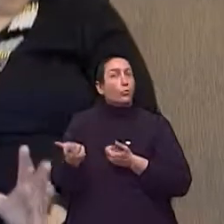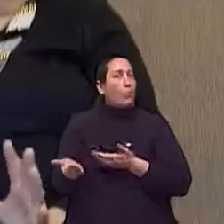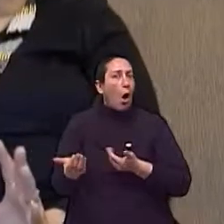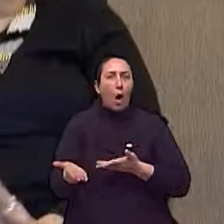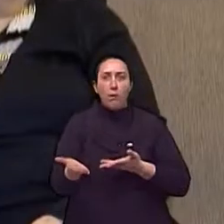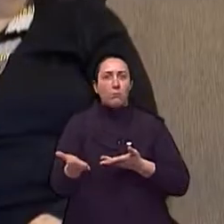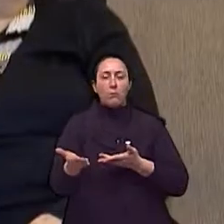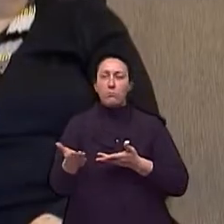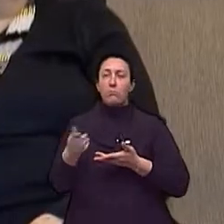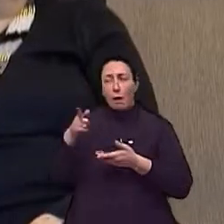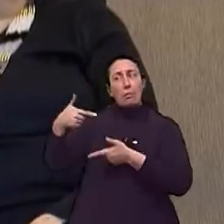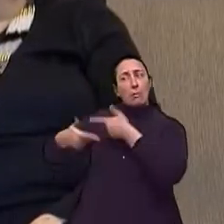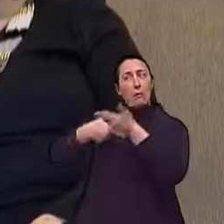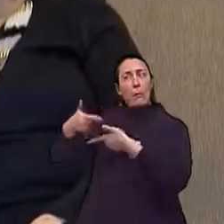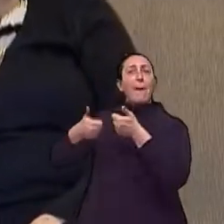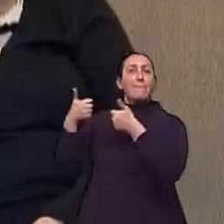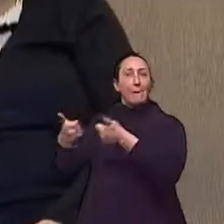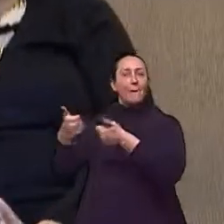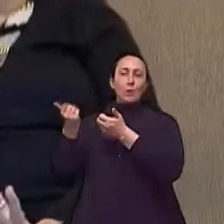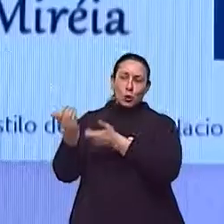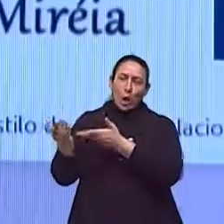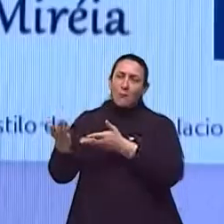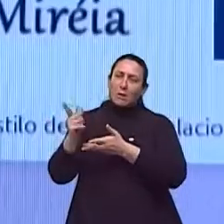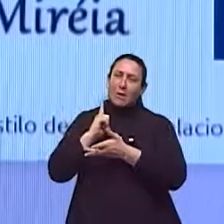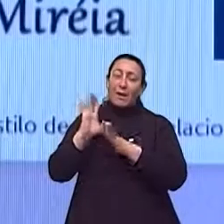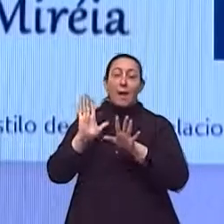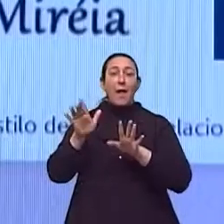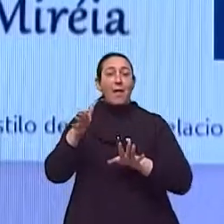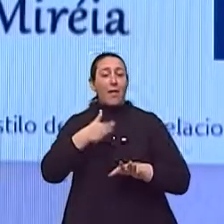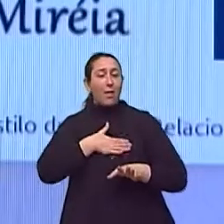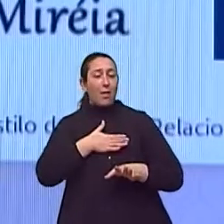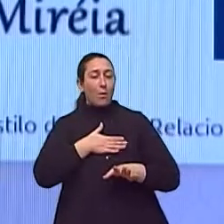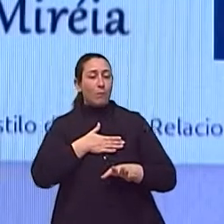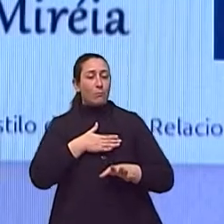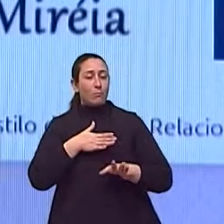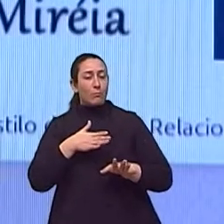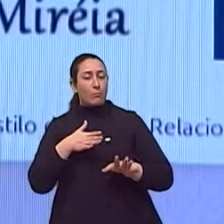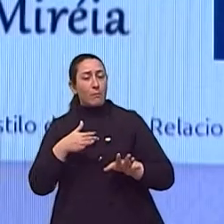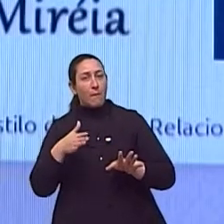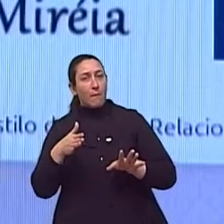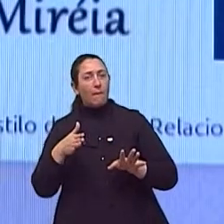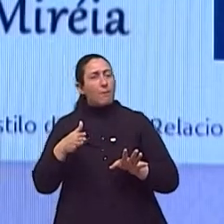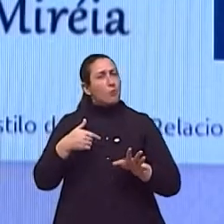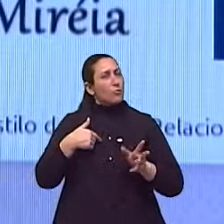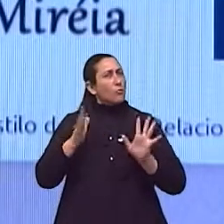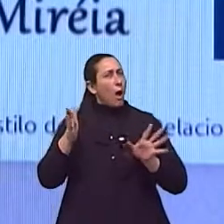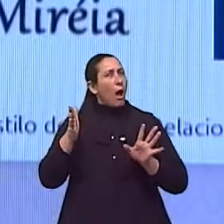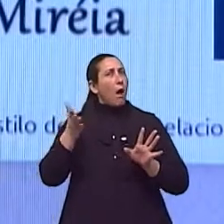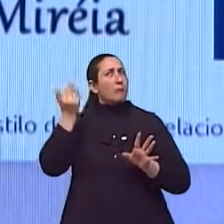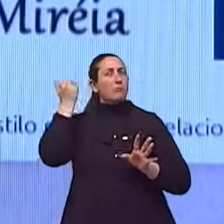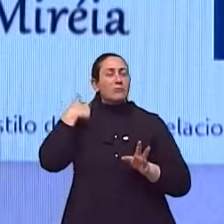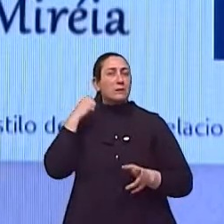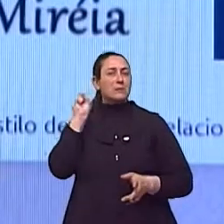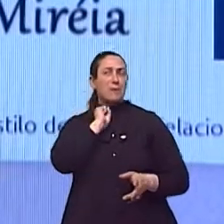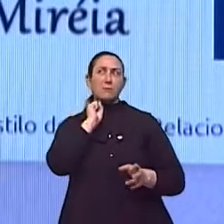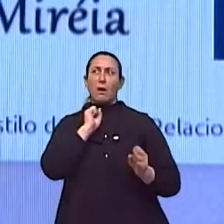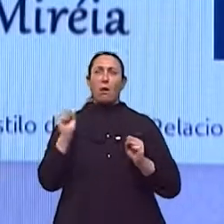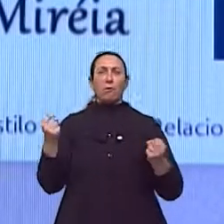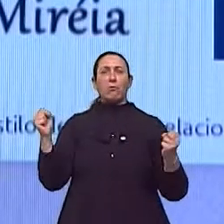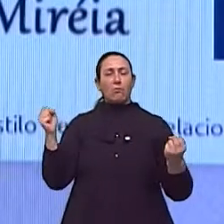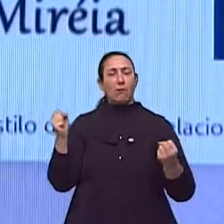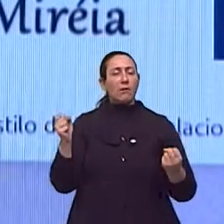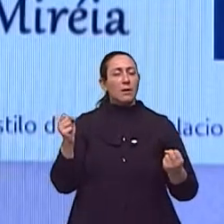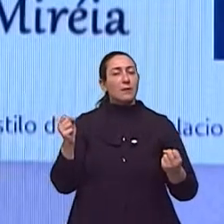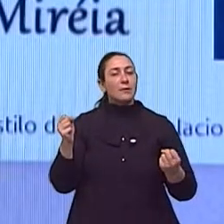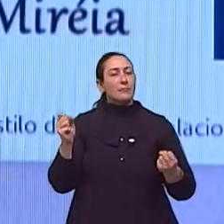às vezes lidam melhor com isso eu já já me senti estressada com isso as pessoas